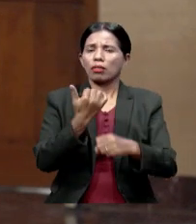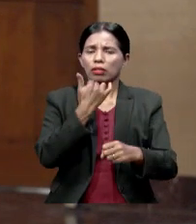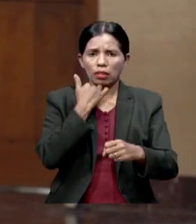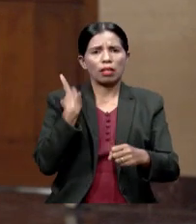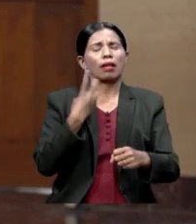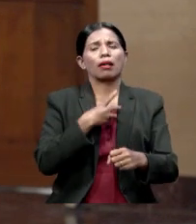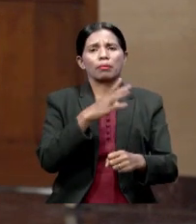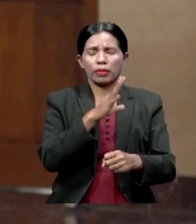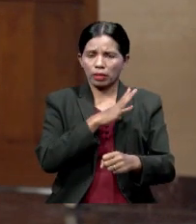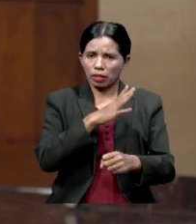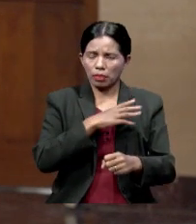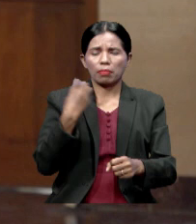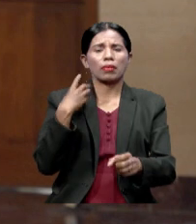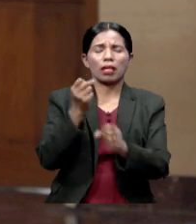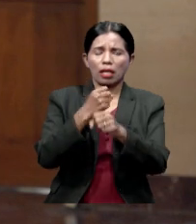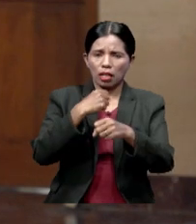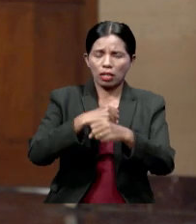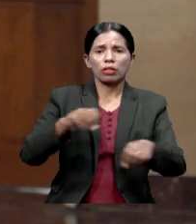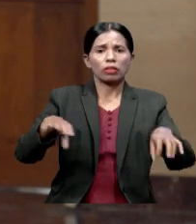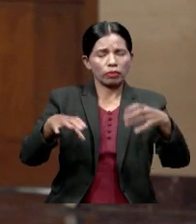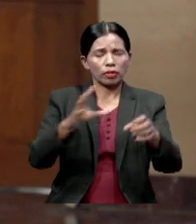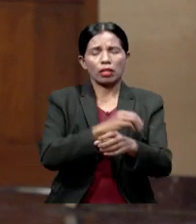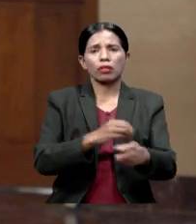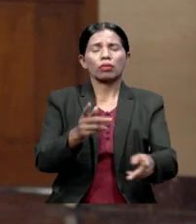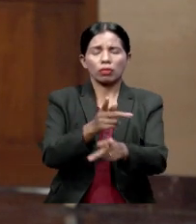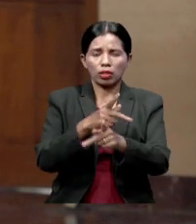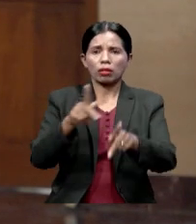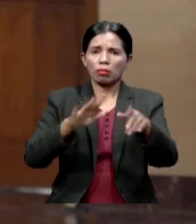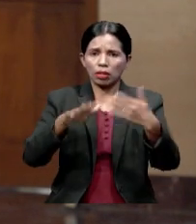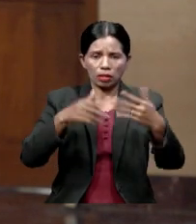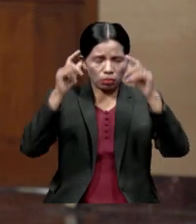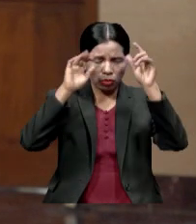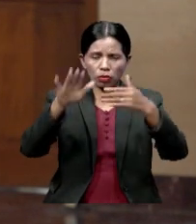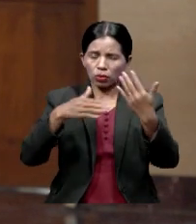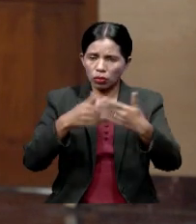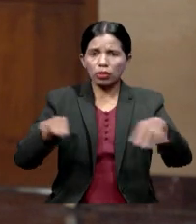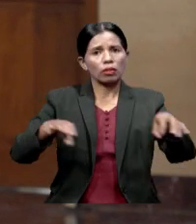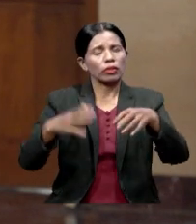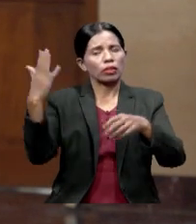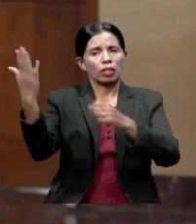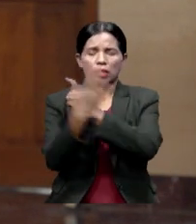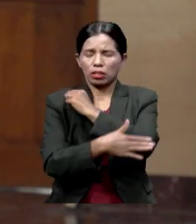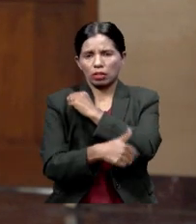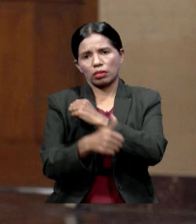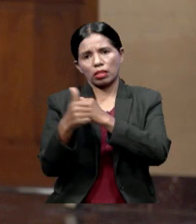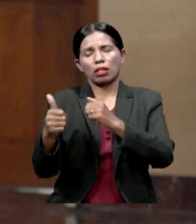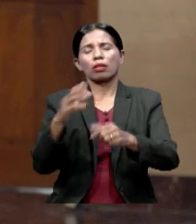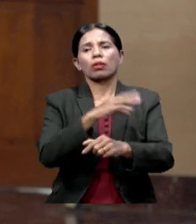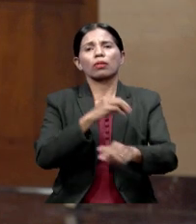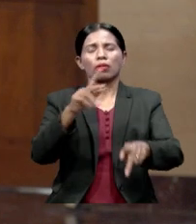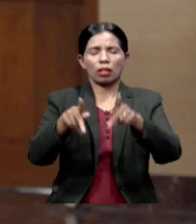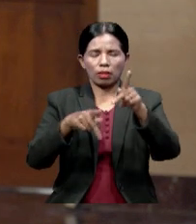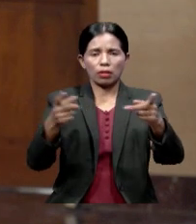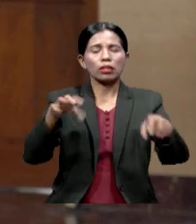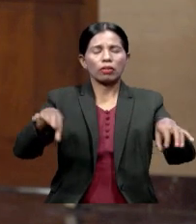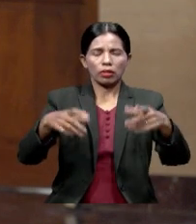espera, ami bele cria sistema atu asegura ba migrante timoroan hotu e harai liur no mos ba migrante siranebe mai e harai